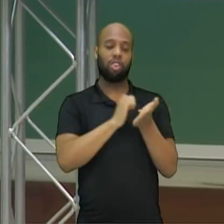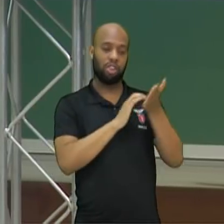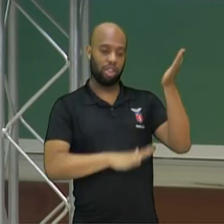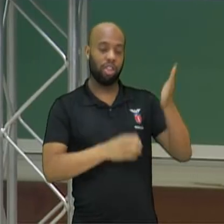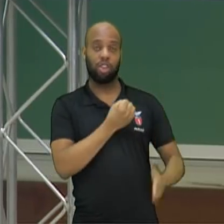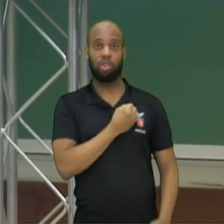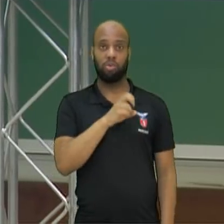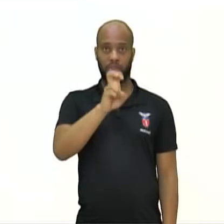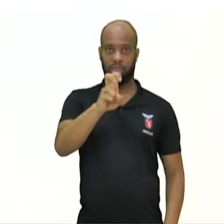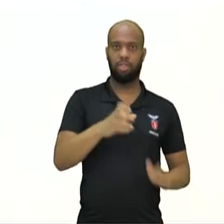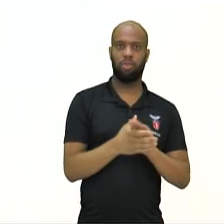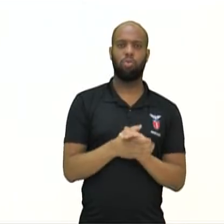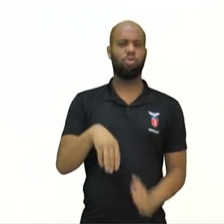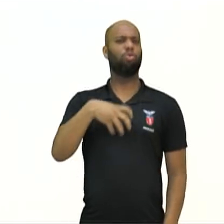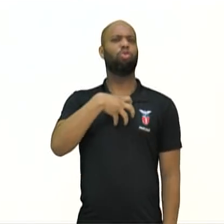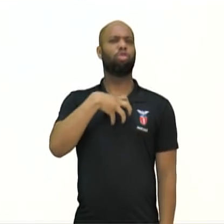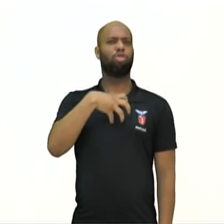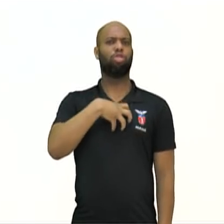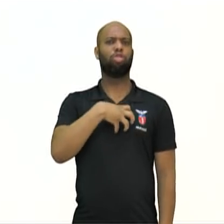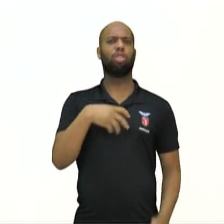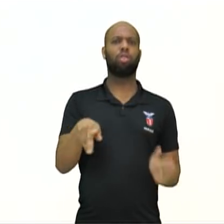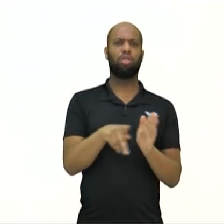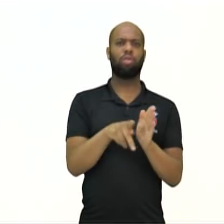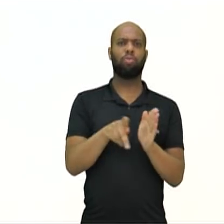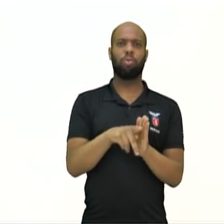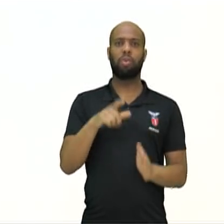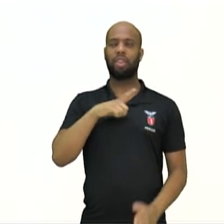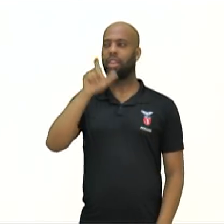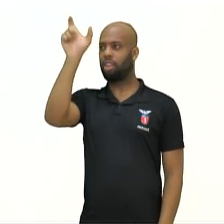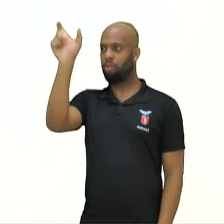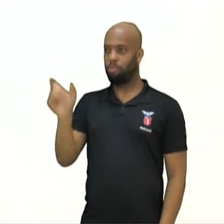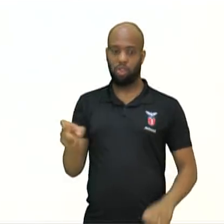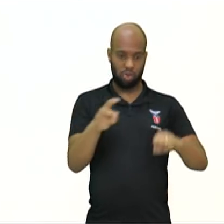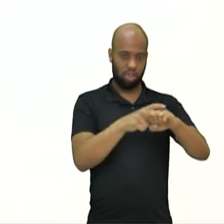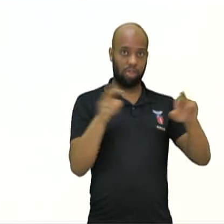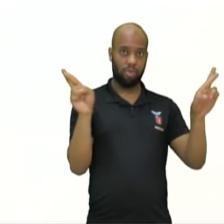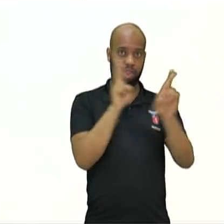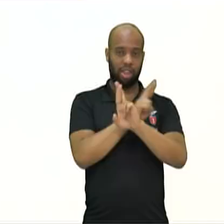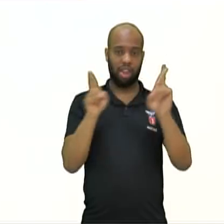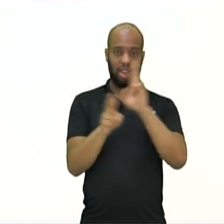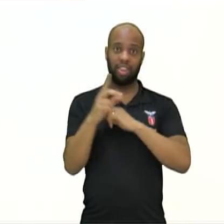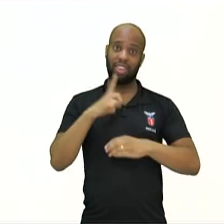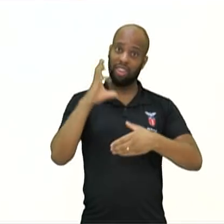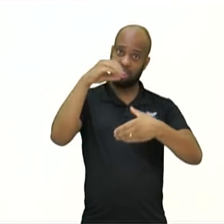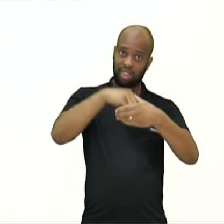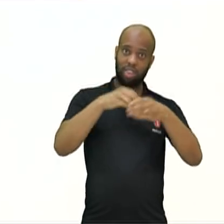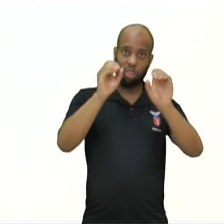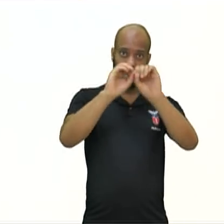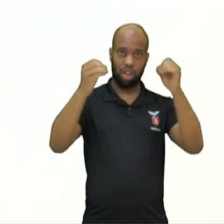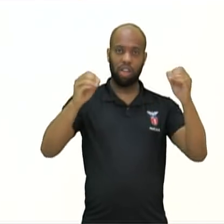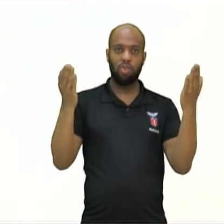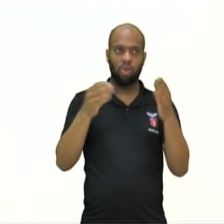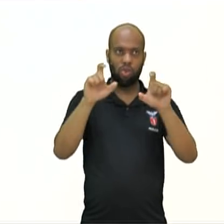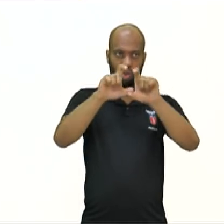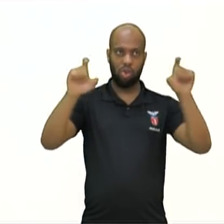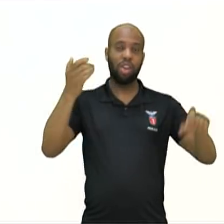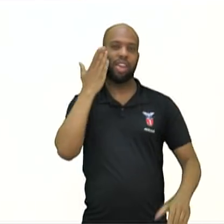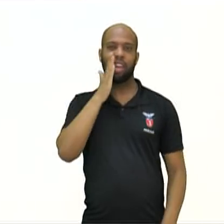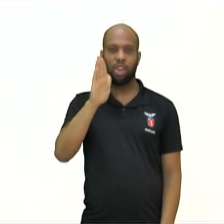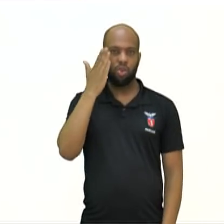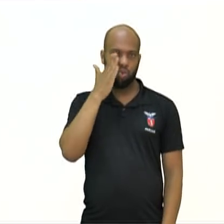Atividade 5. De que modo a concordância verbal se realiza nas orações dessa linha fina da